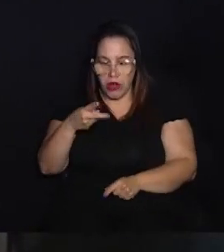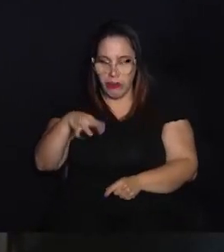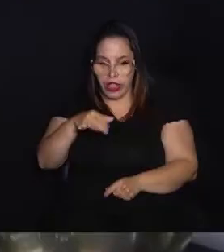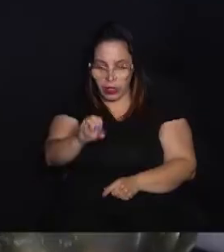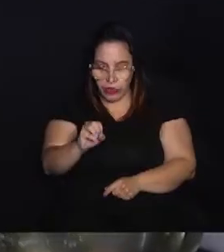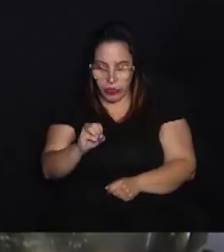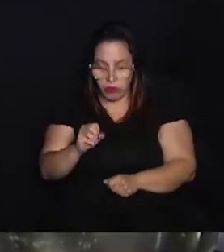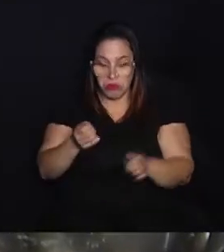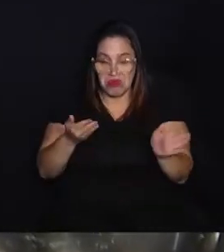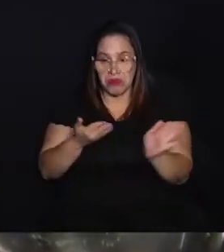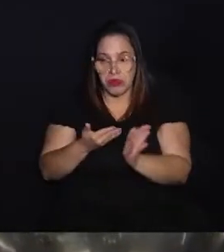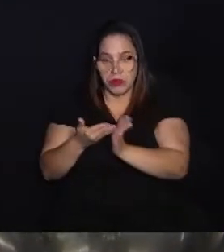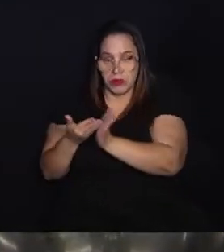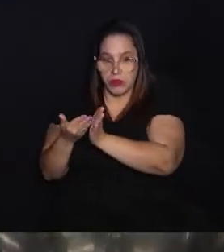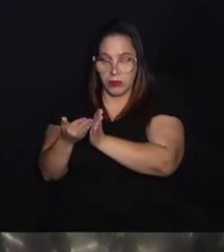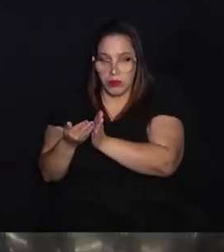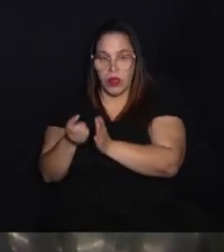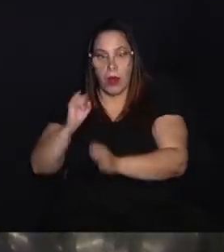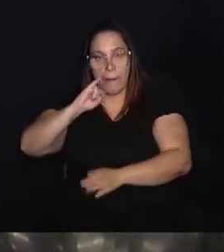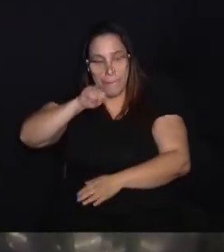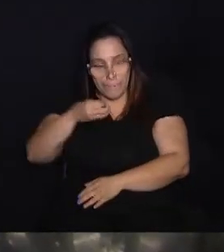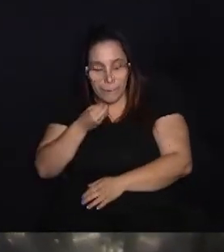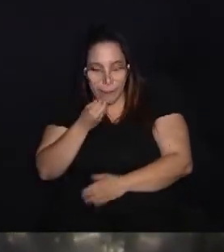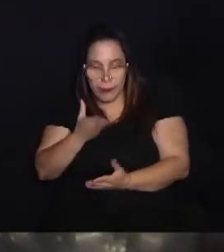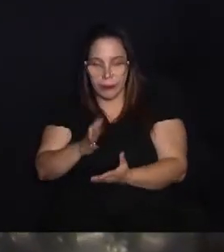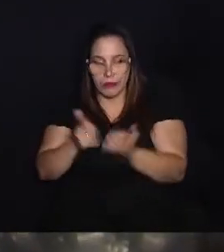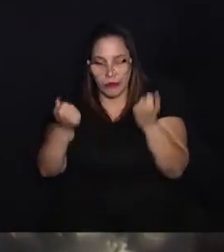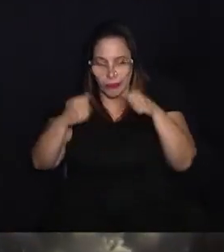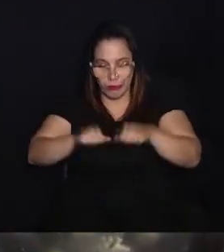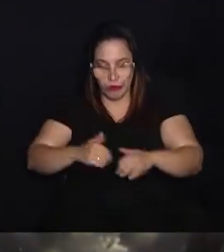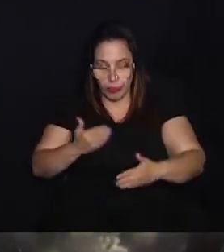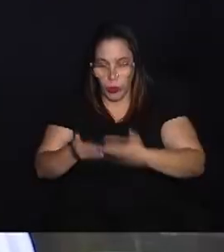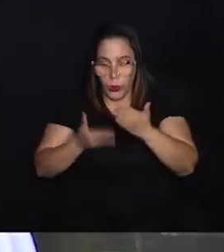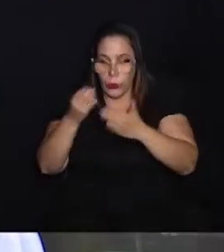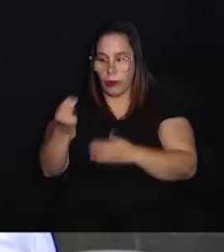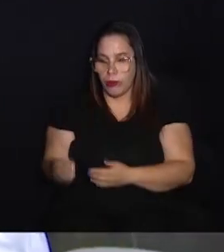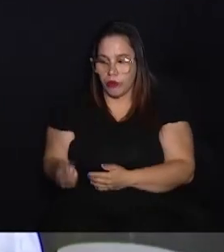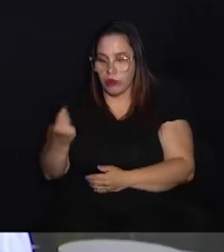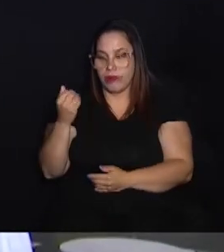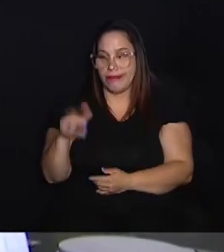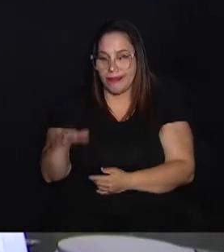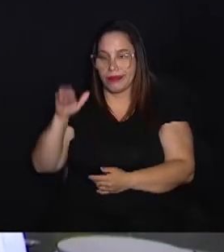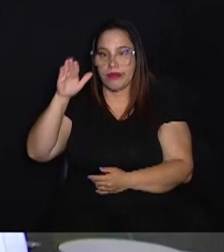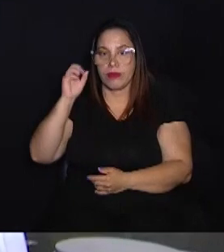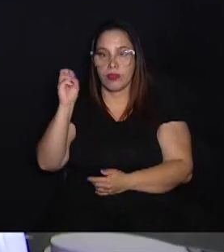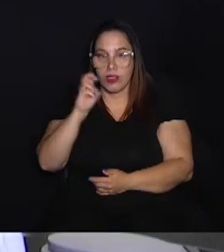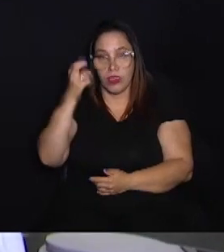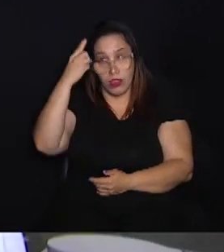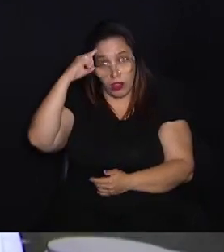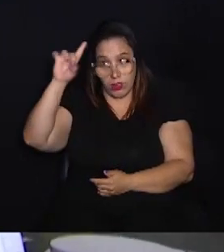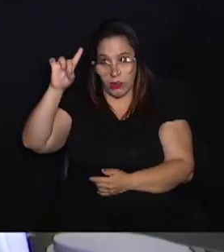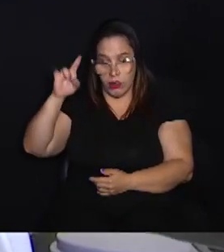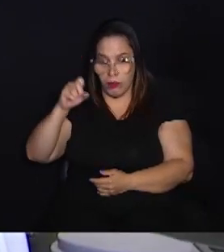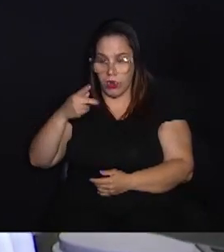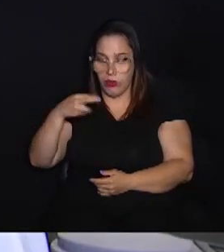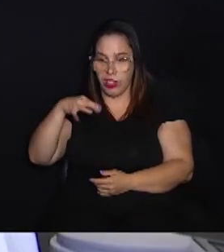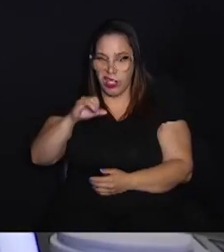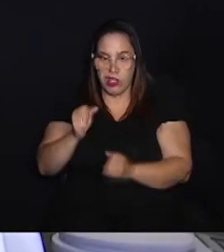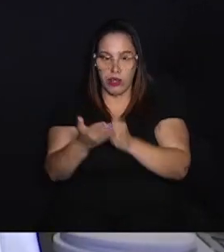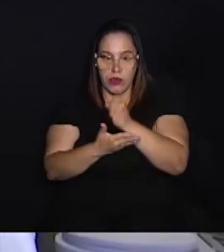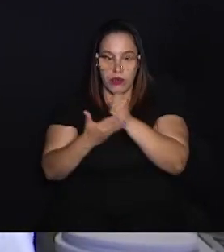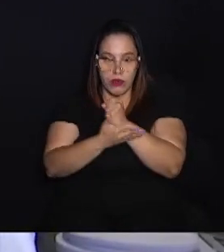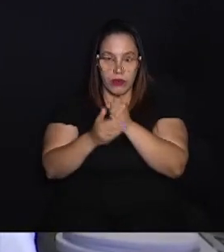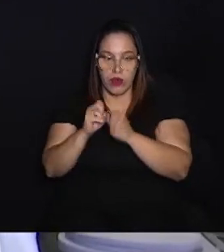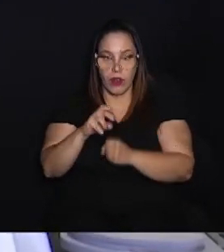está relacionada à possibilidade de geração de renda. Eles aprendem 5 dias de aula de panificação básica e 5